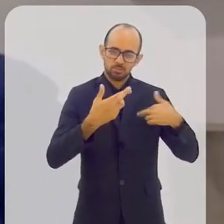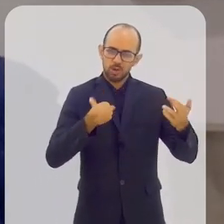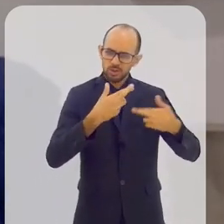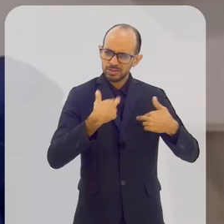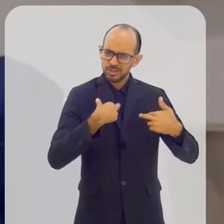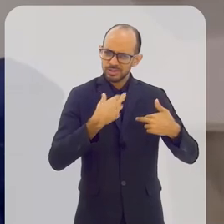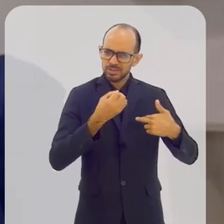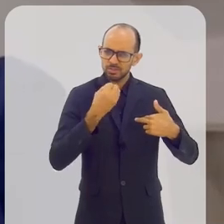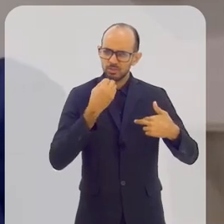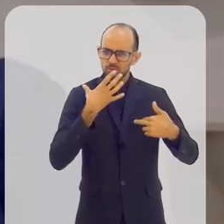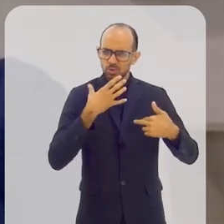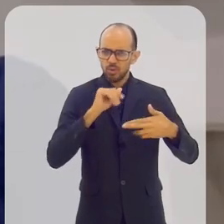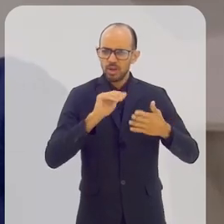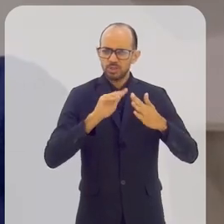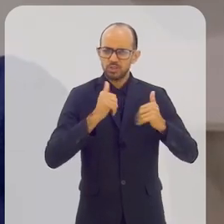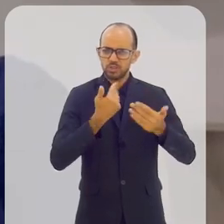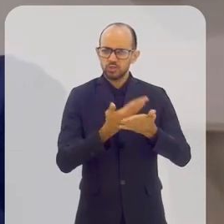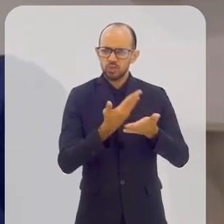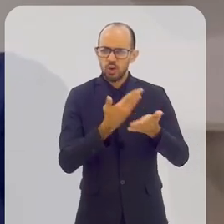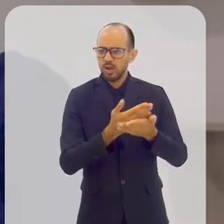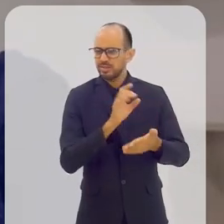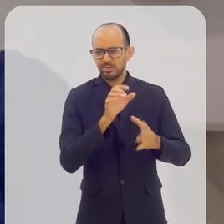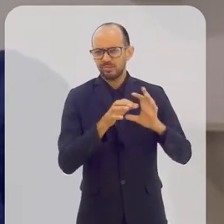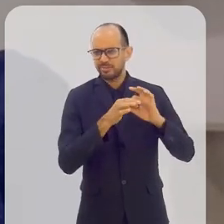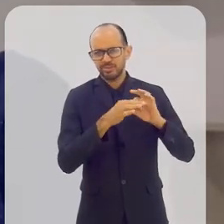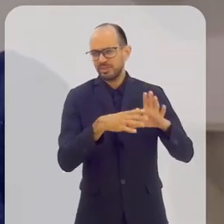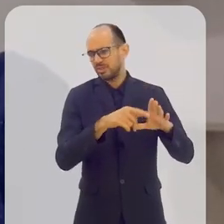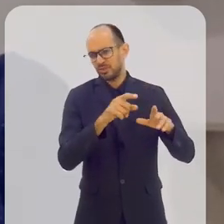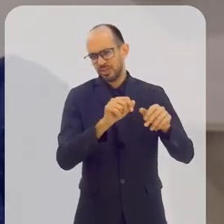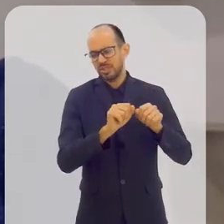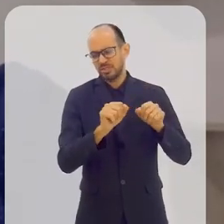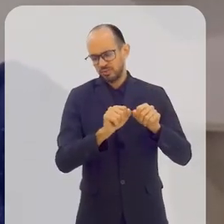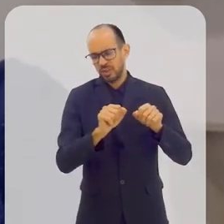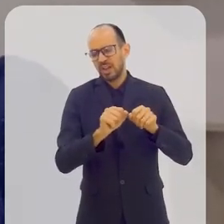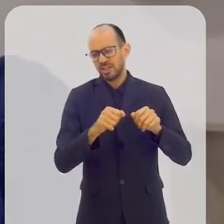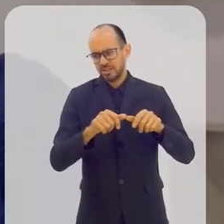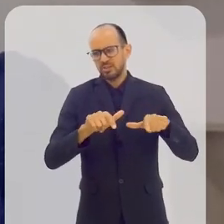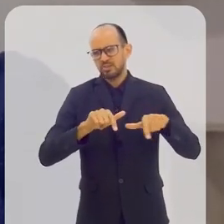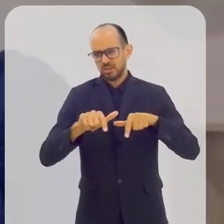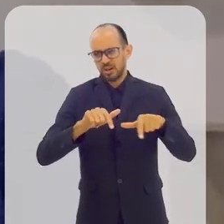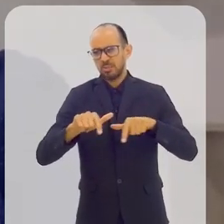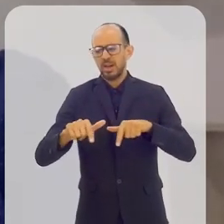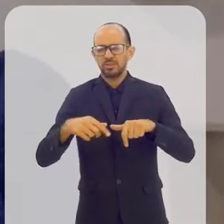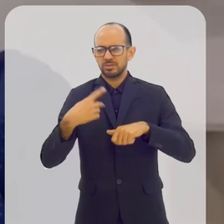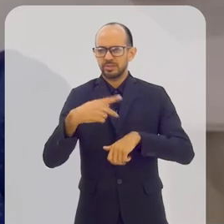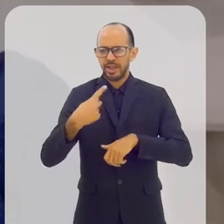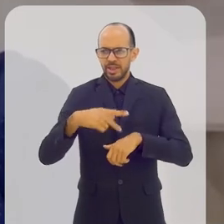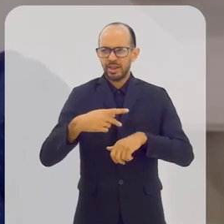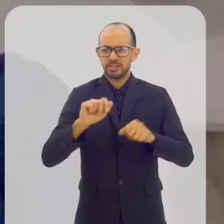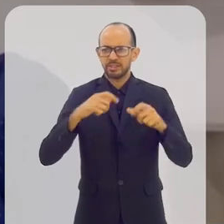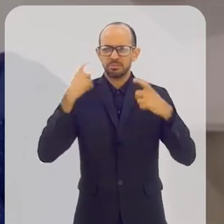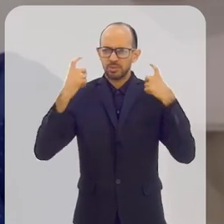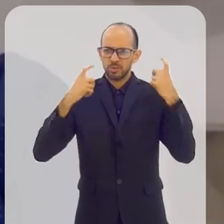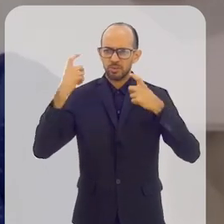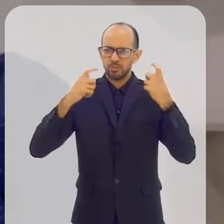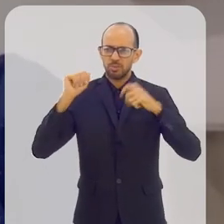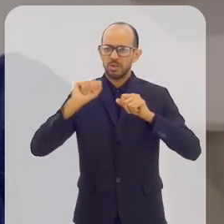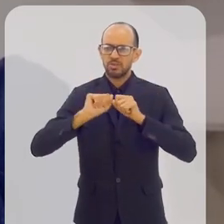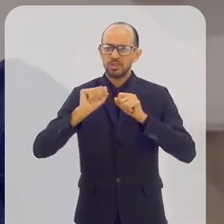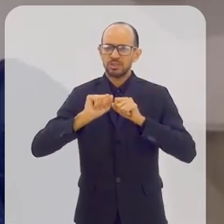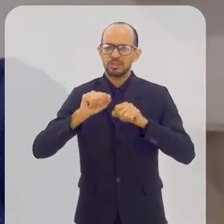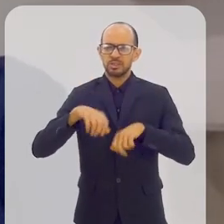As escolas estão autônomas, elas fazem as atividades de gravimetria, elas já se preocupam em fazer